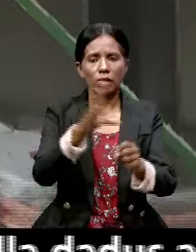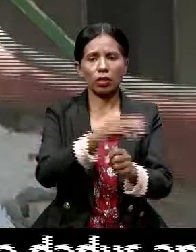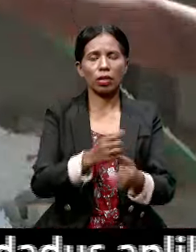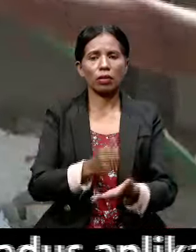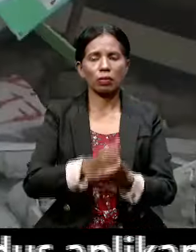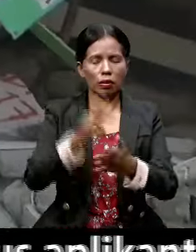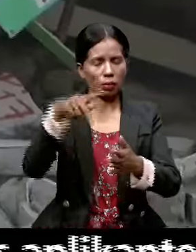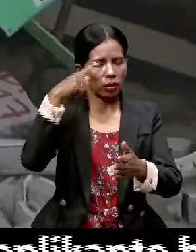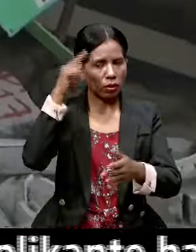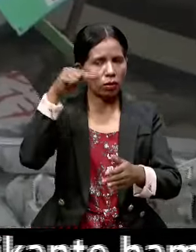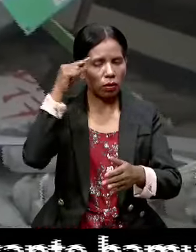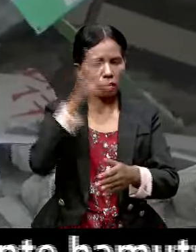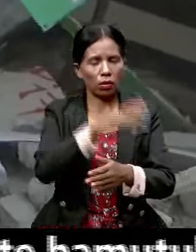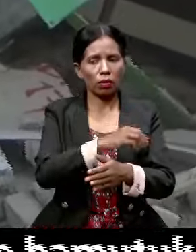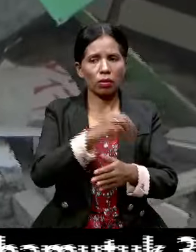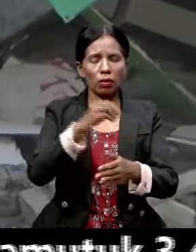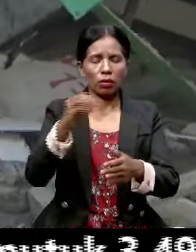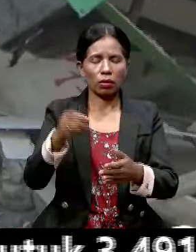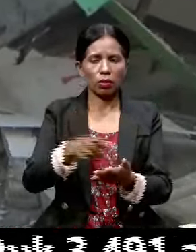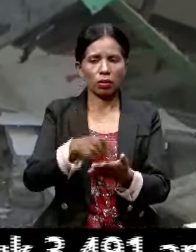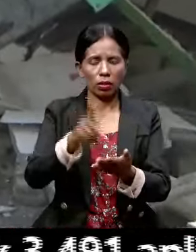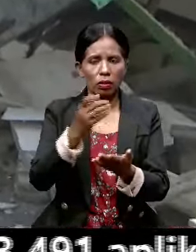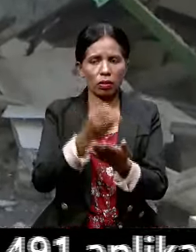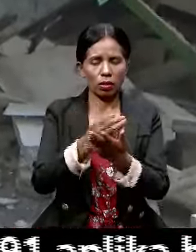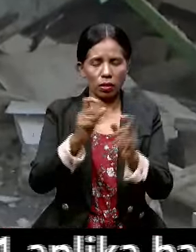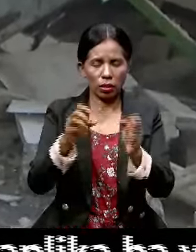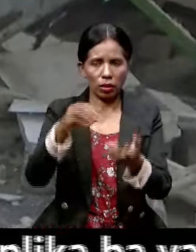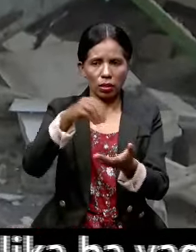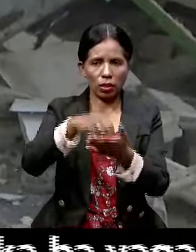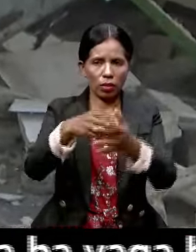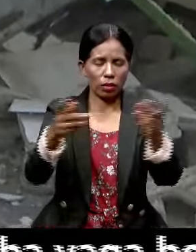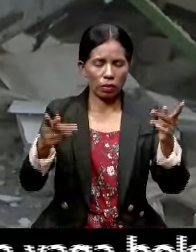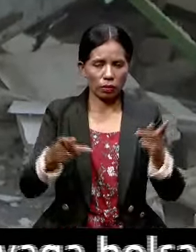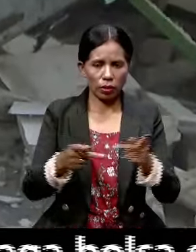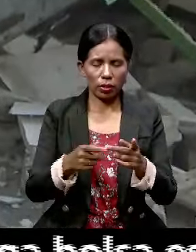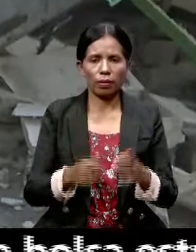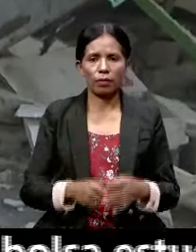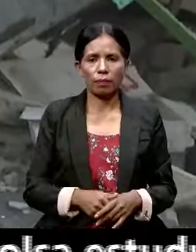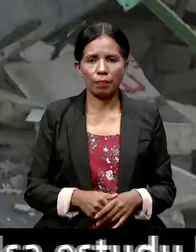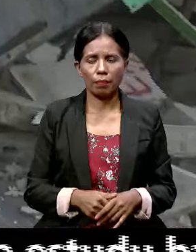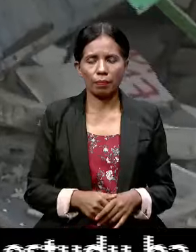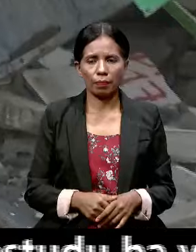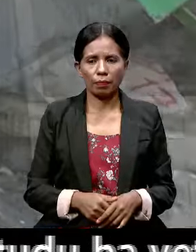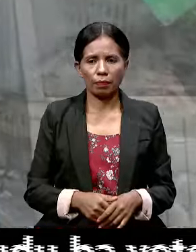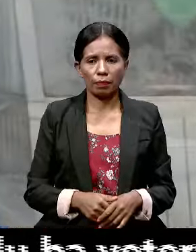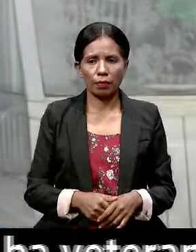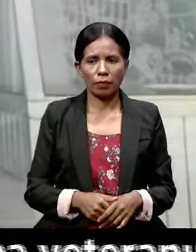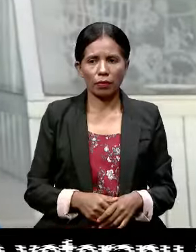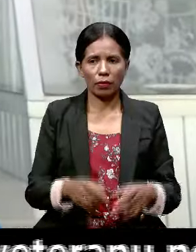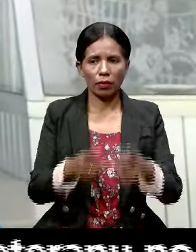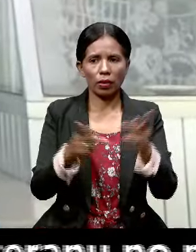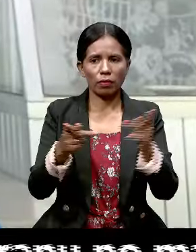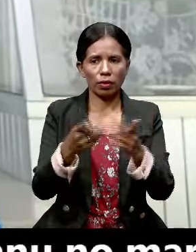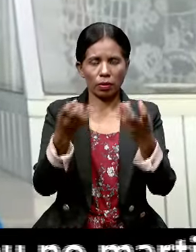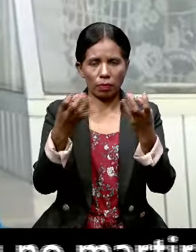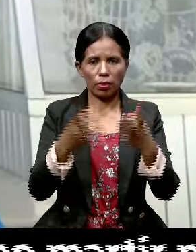governo nian kona ba despejo e capital Dili mebe tem que criar ulu condição. Fia fase bara.